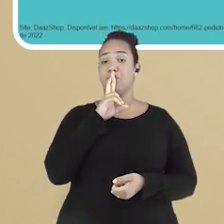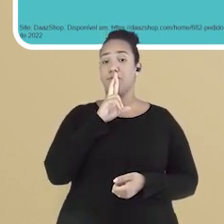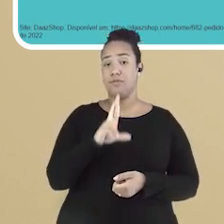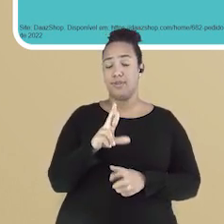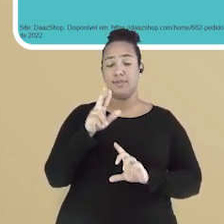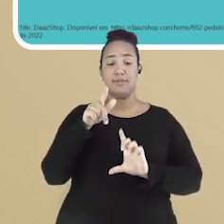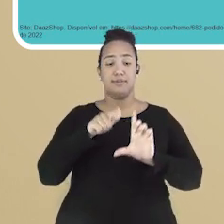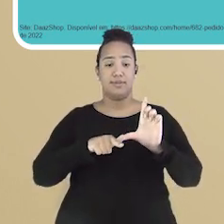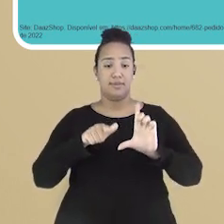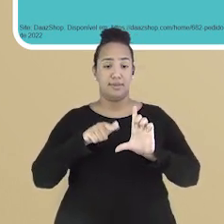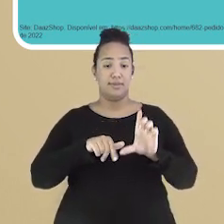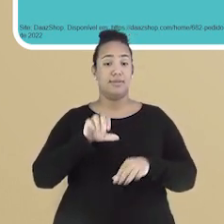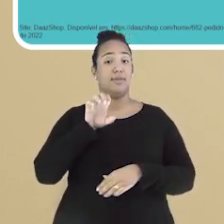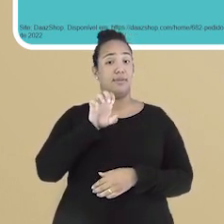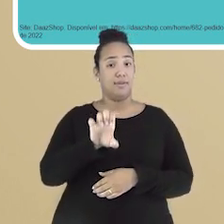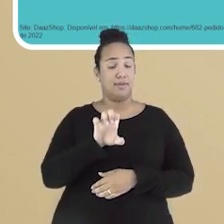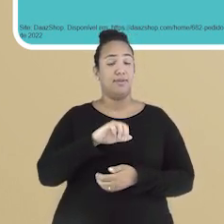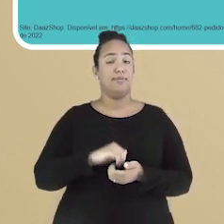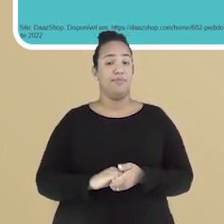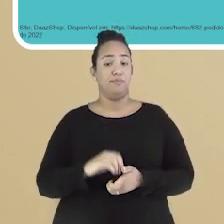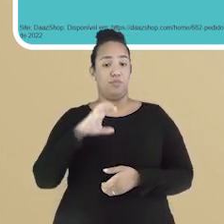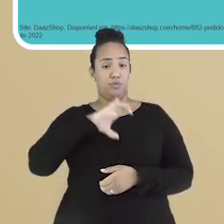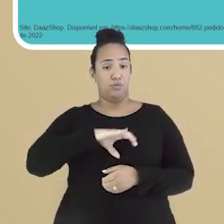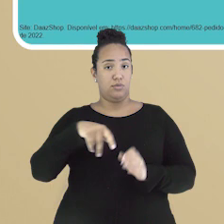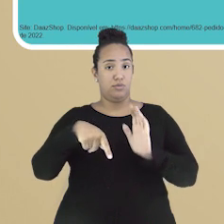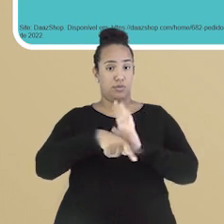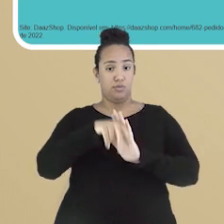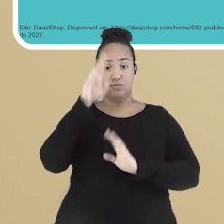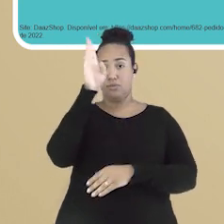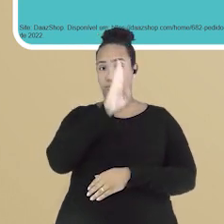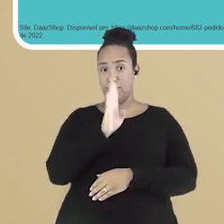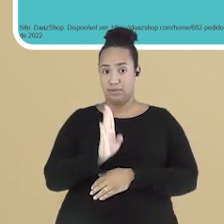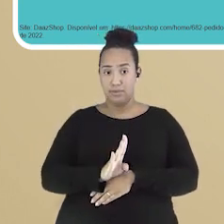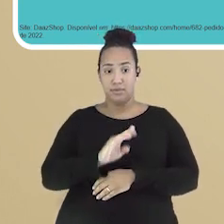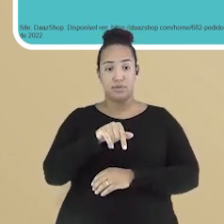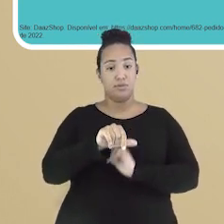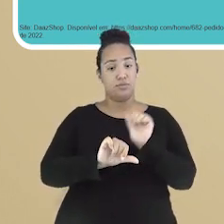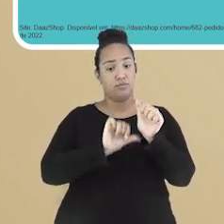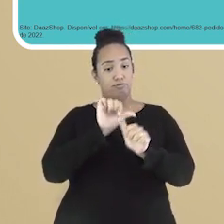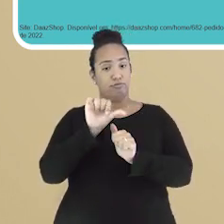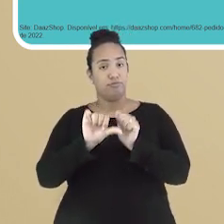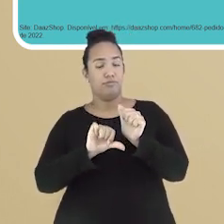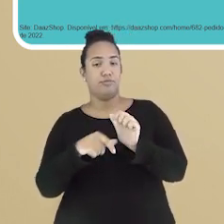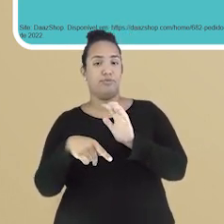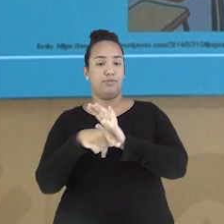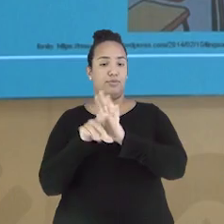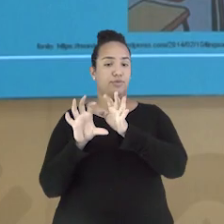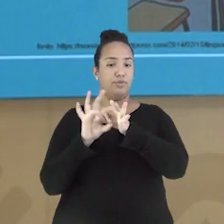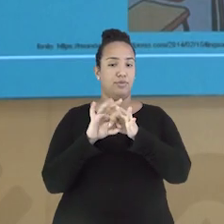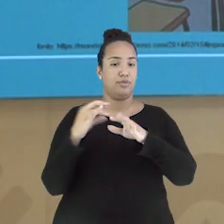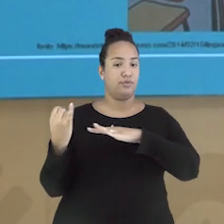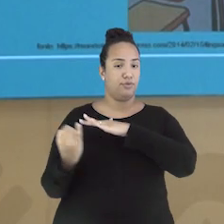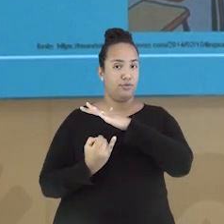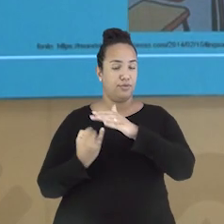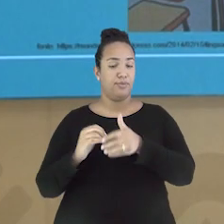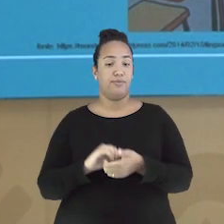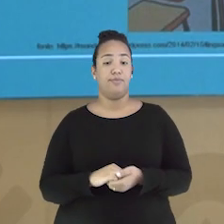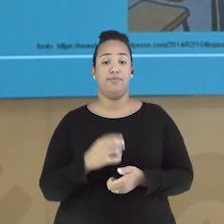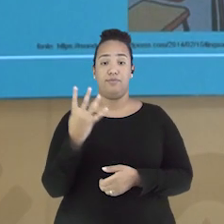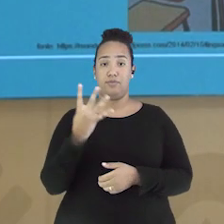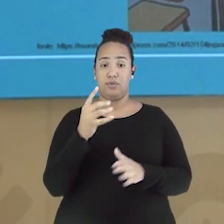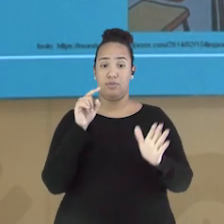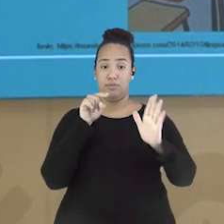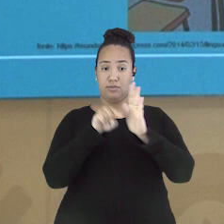Resposta da questão 3. Letra E. É a variante do português brasileiro utilizada em contextos informais. Questão número